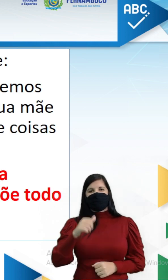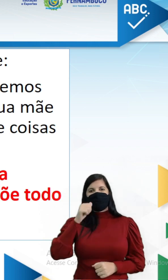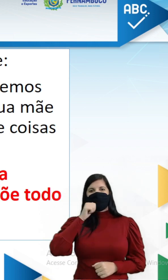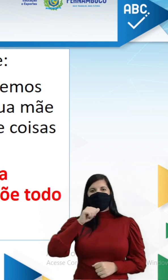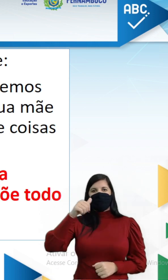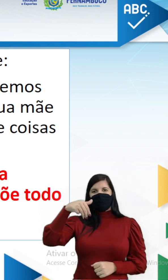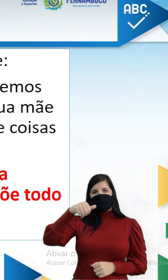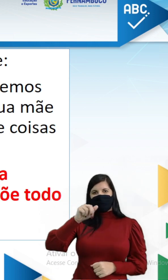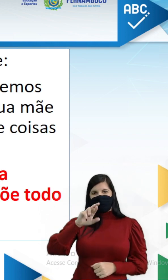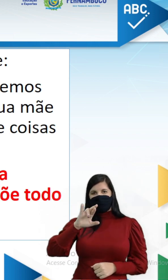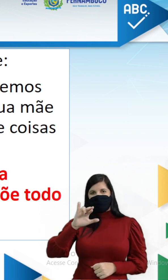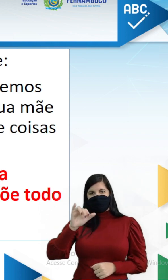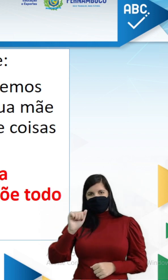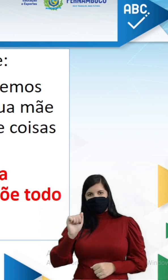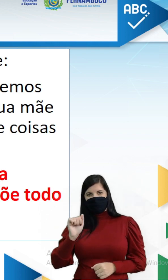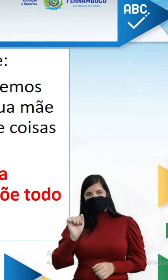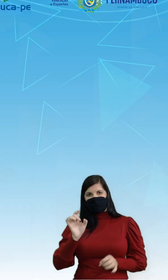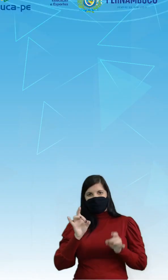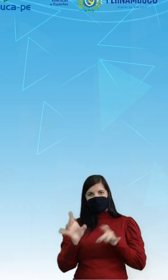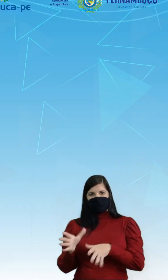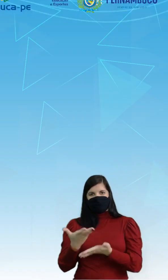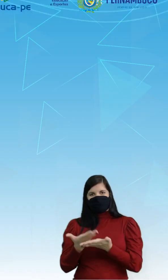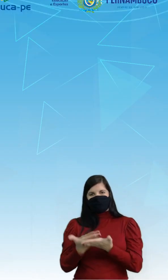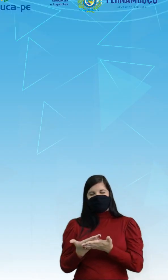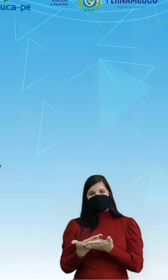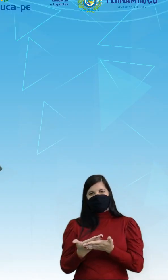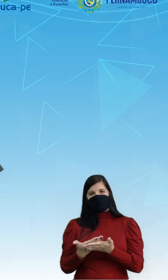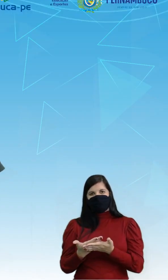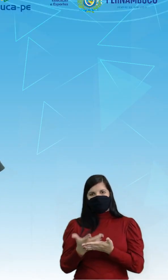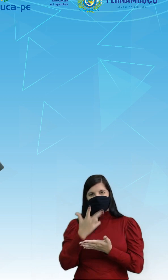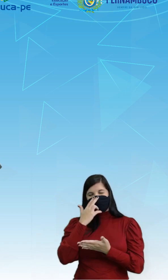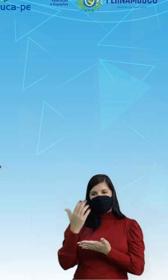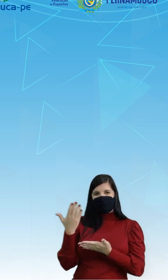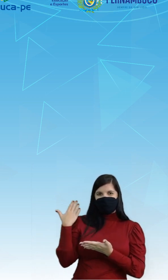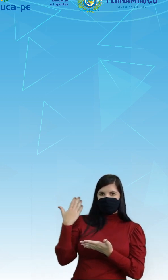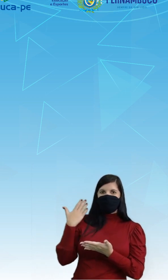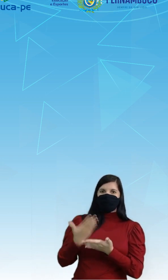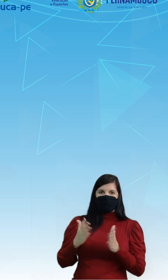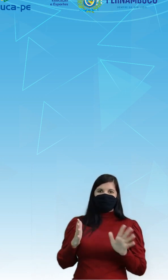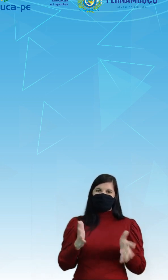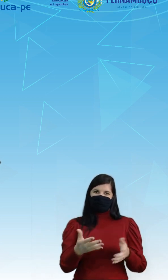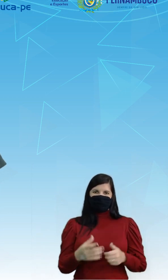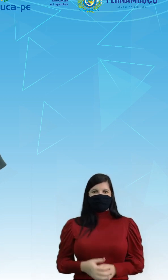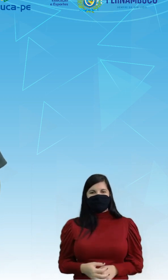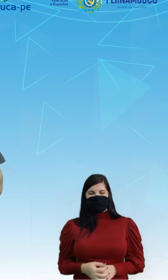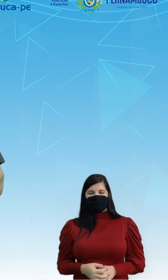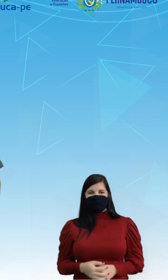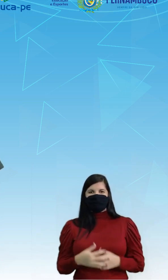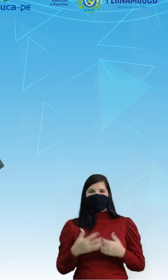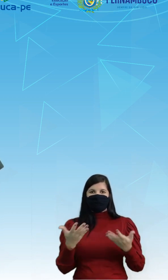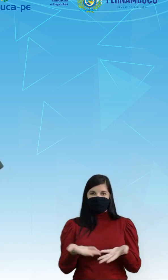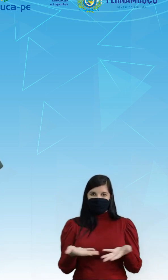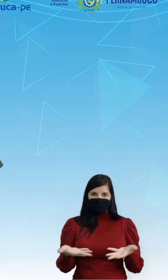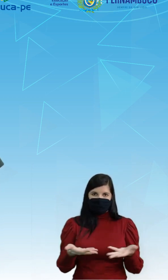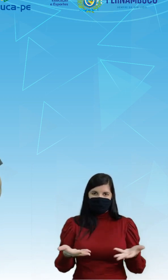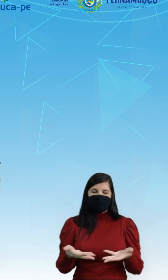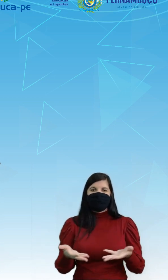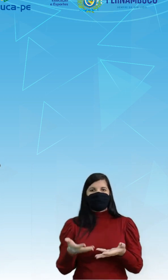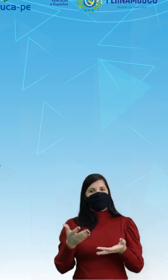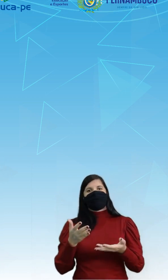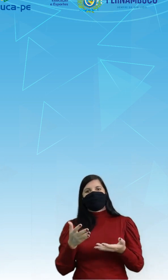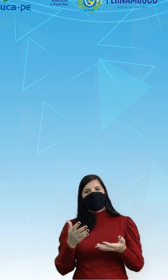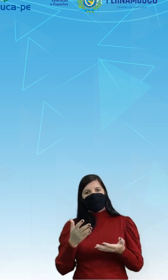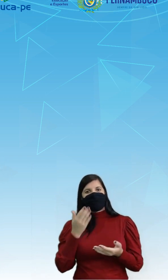deixou de estudar, ela estudou ou ela estudava anteriormente. Então vejam só, o que nós hoje aqui